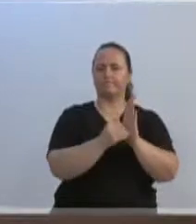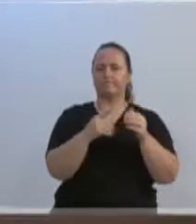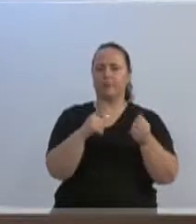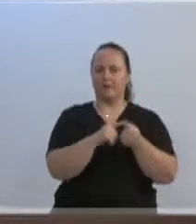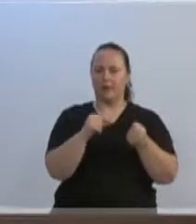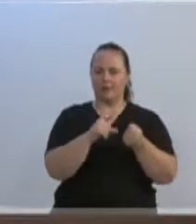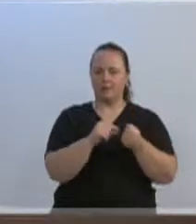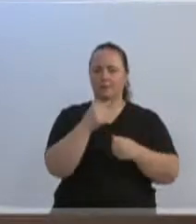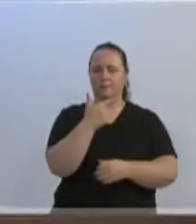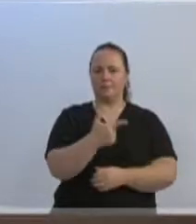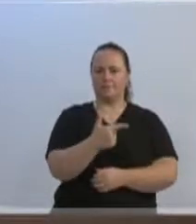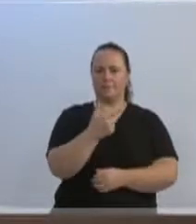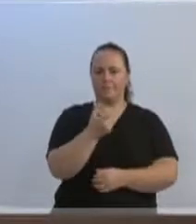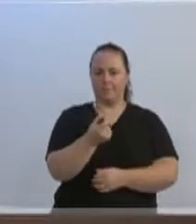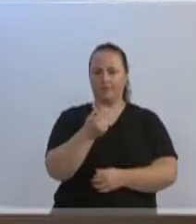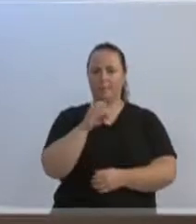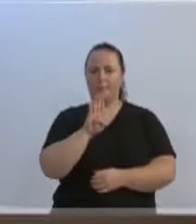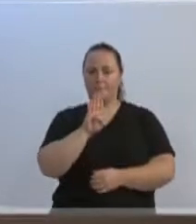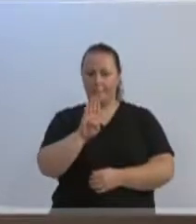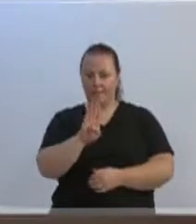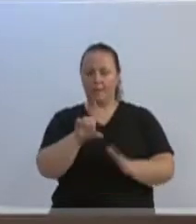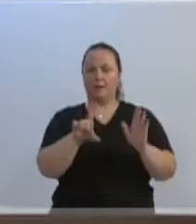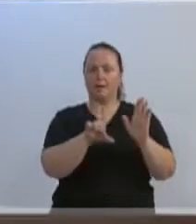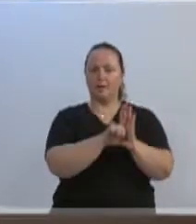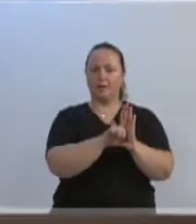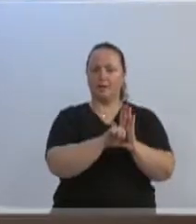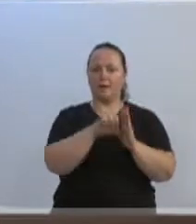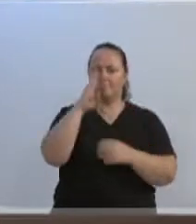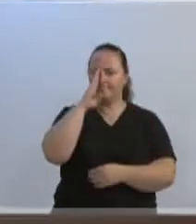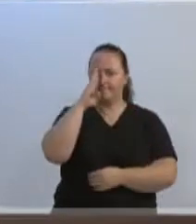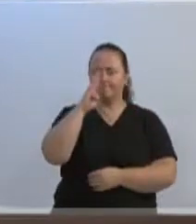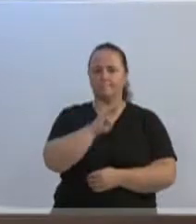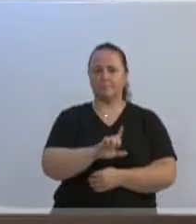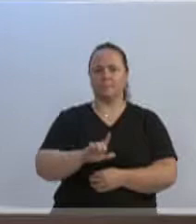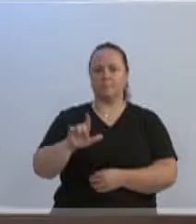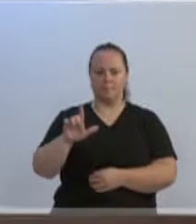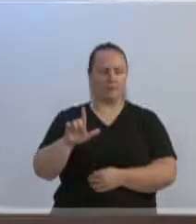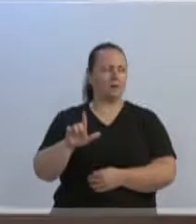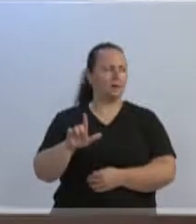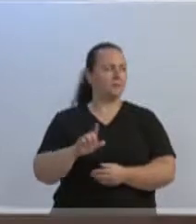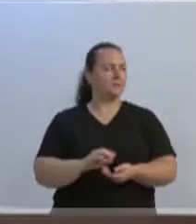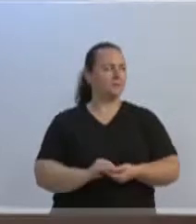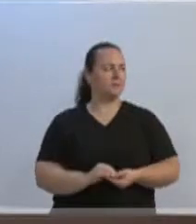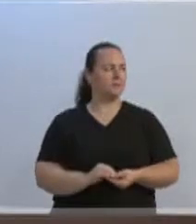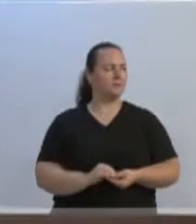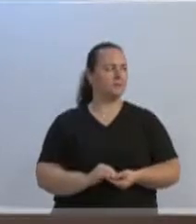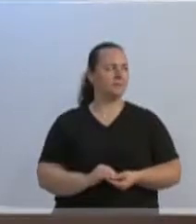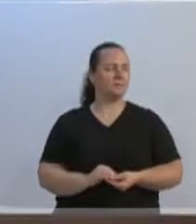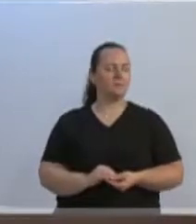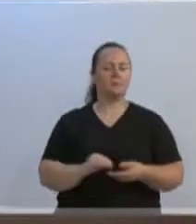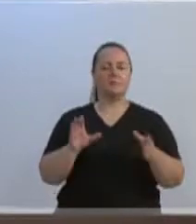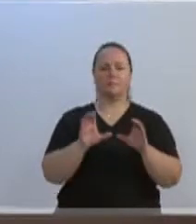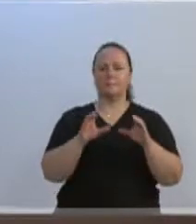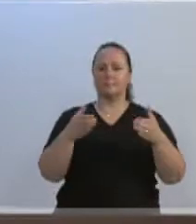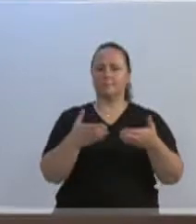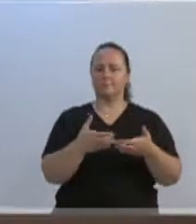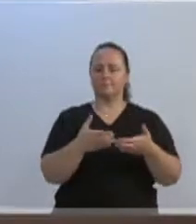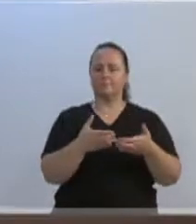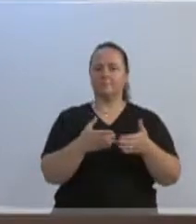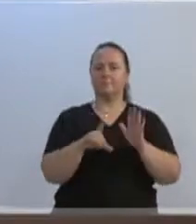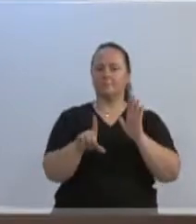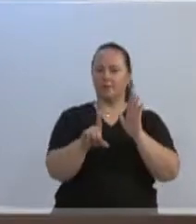20 b a lei orgânica do município de blumenau para instituir a comissão legislativa permanente